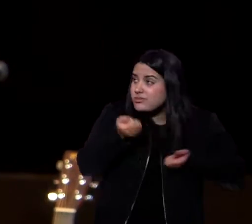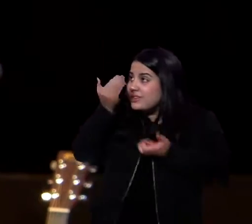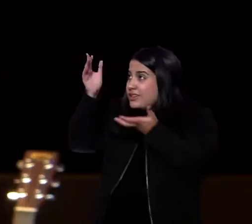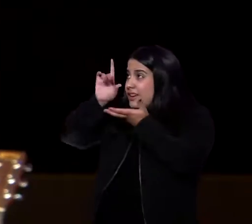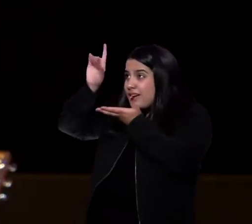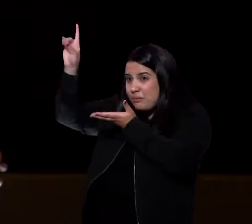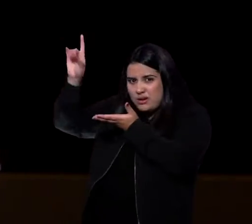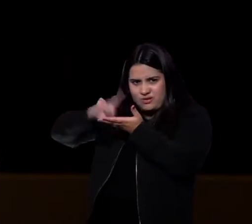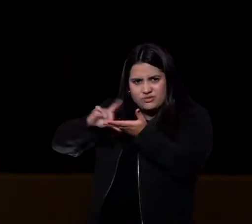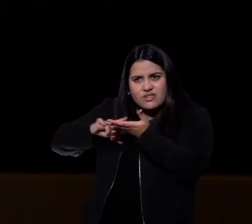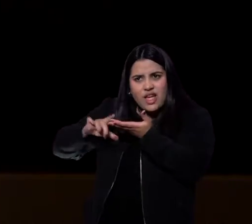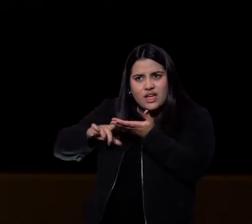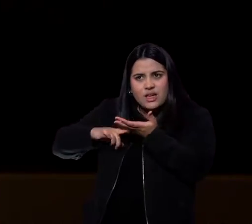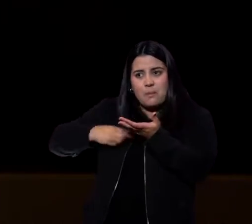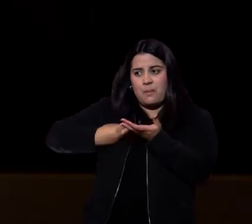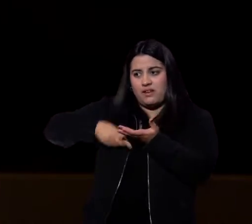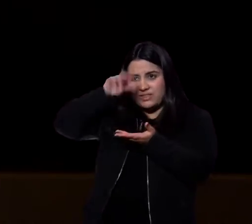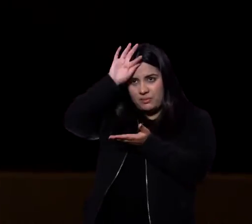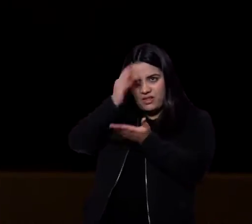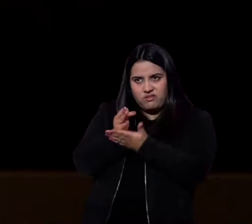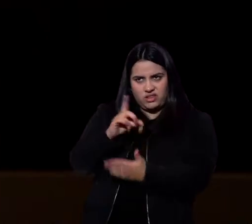Deus para você viver pela fé?